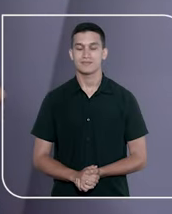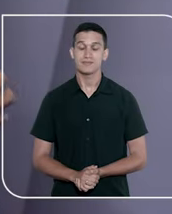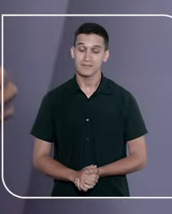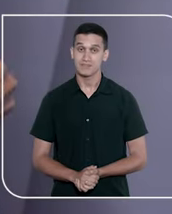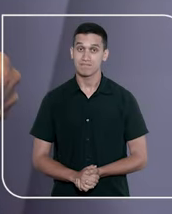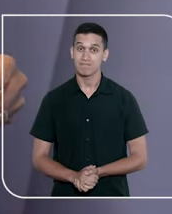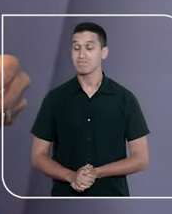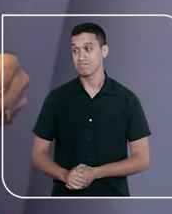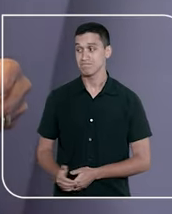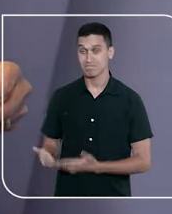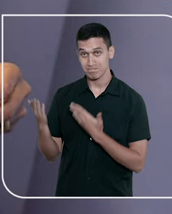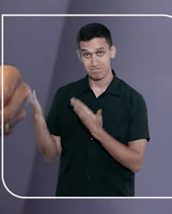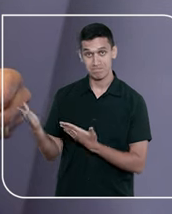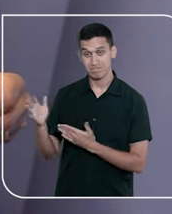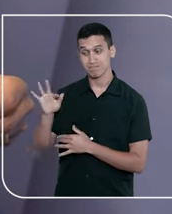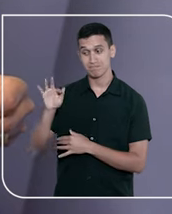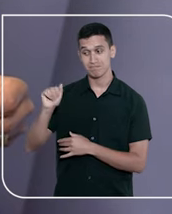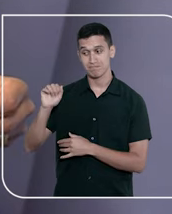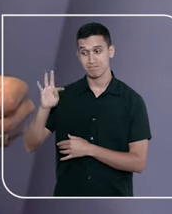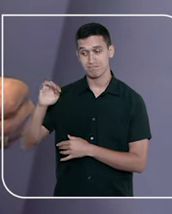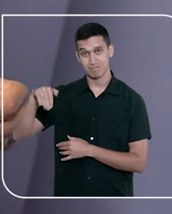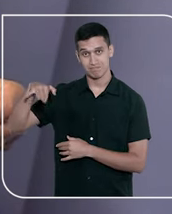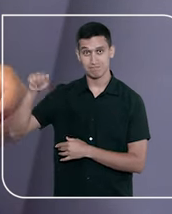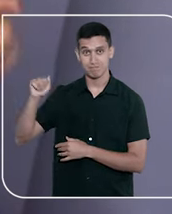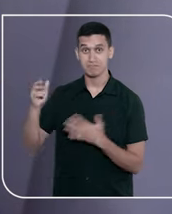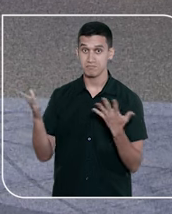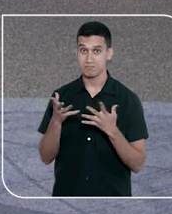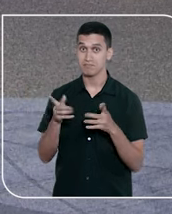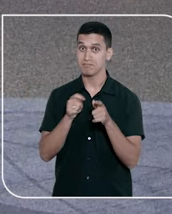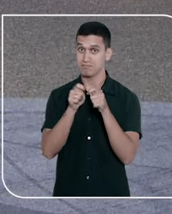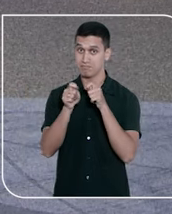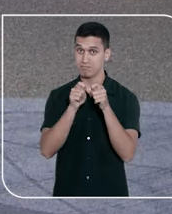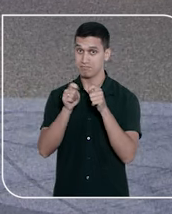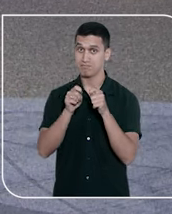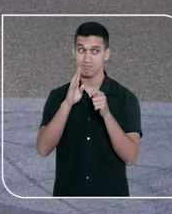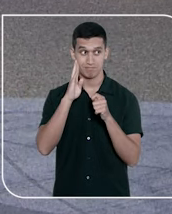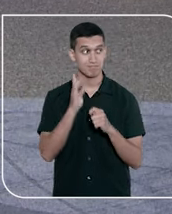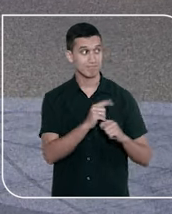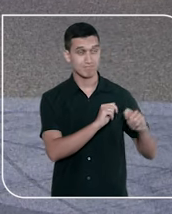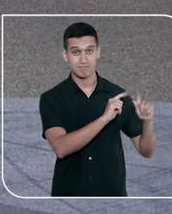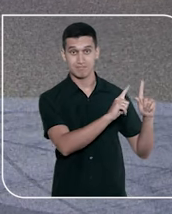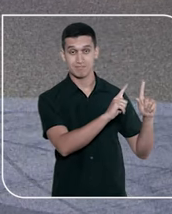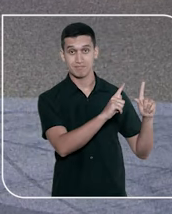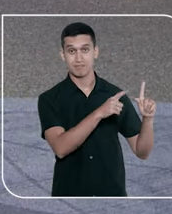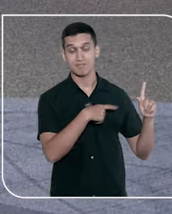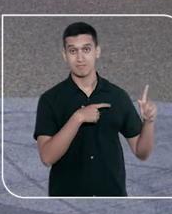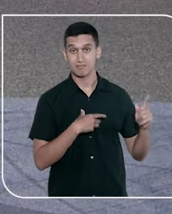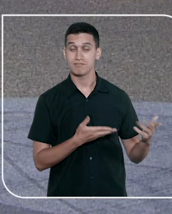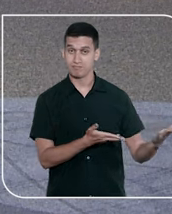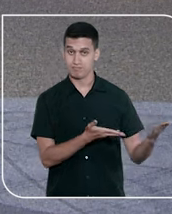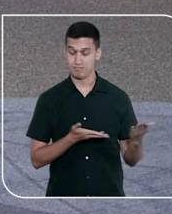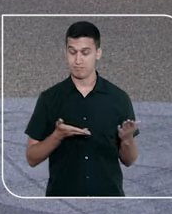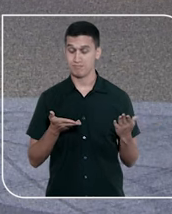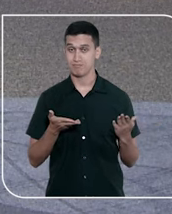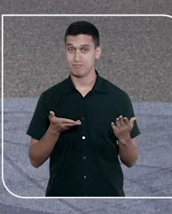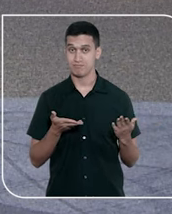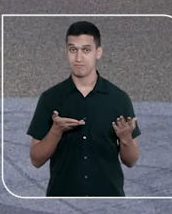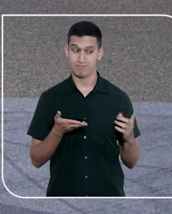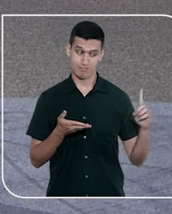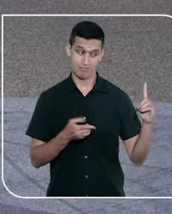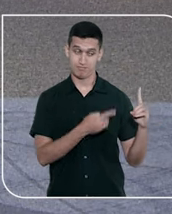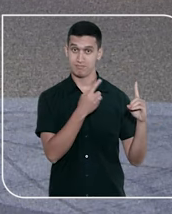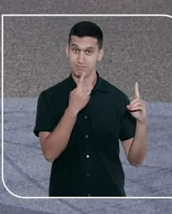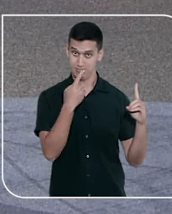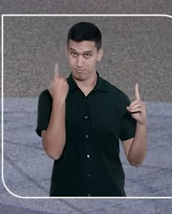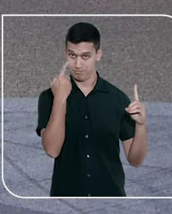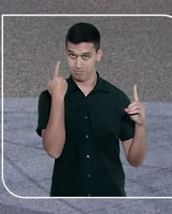Eu sou Fátima Uchoa e para a nossa entrevista de hoje, de olho no nosso telão, eu convidei o advogado e